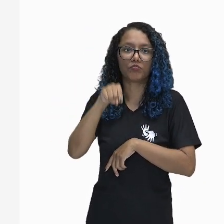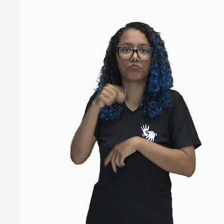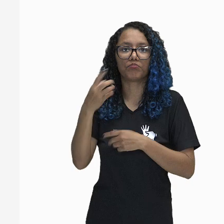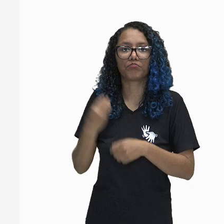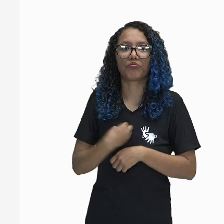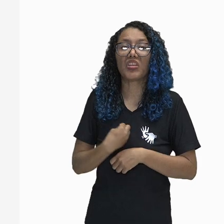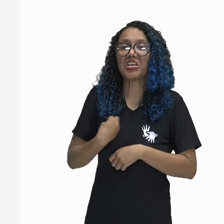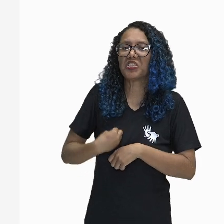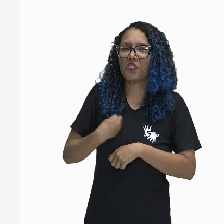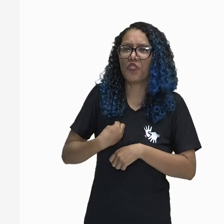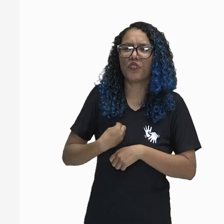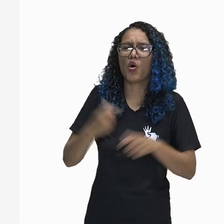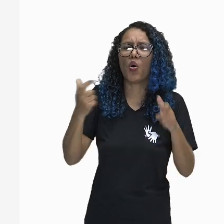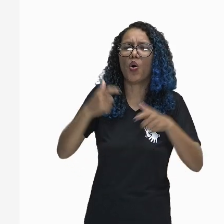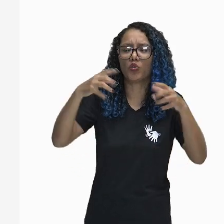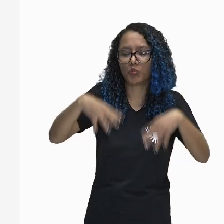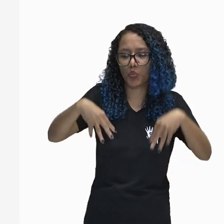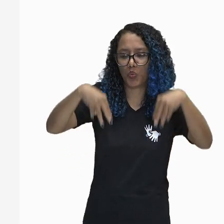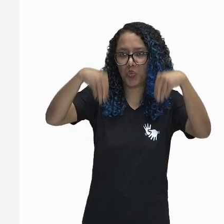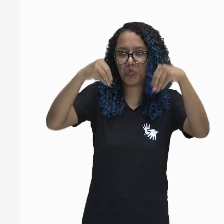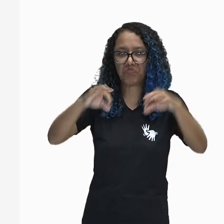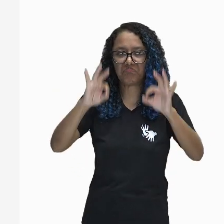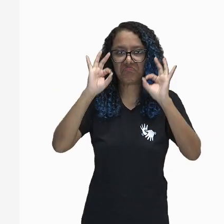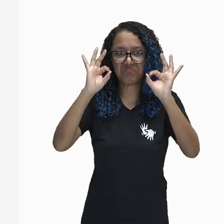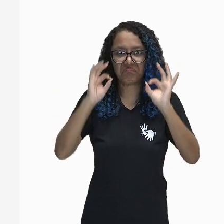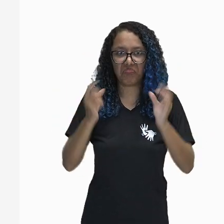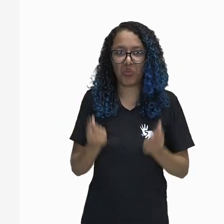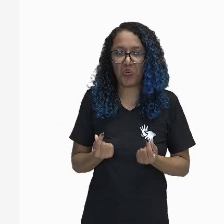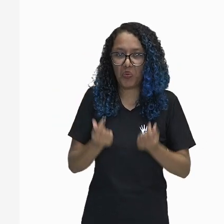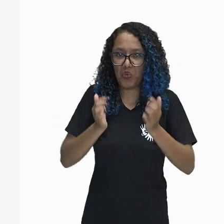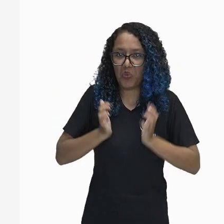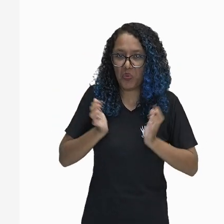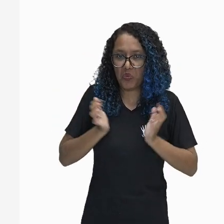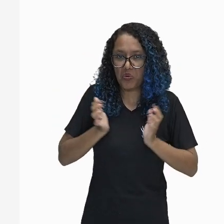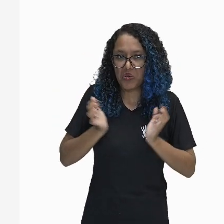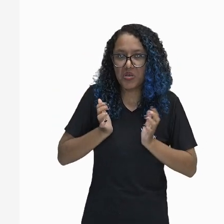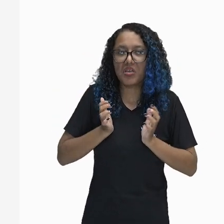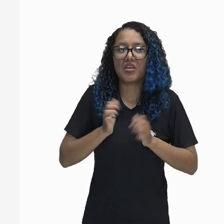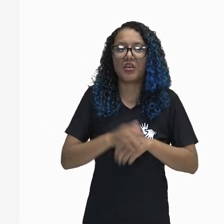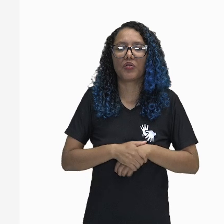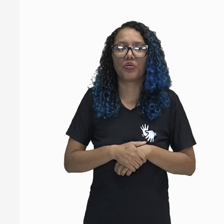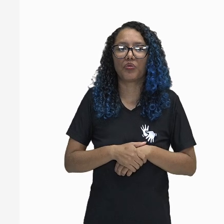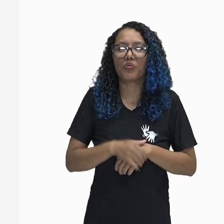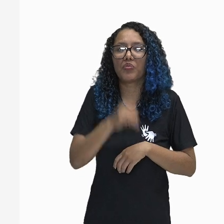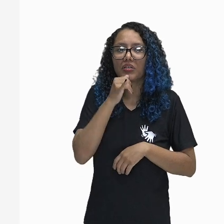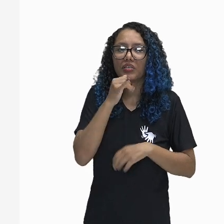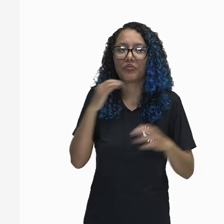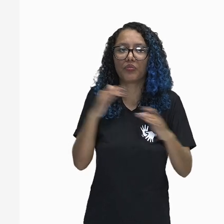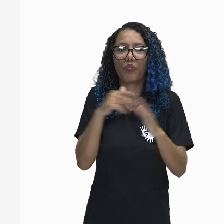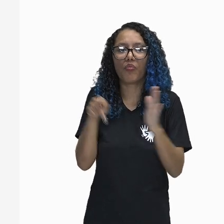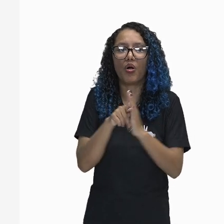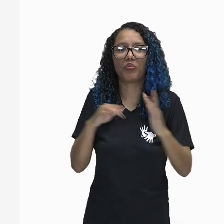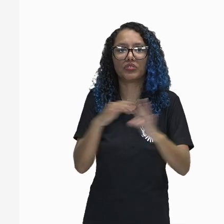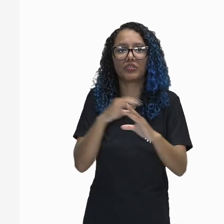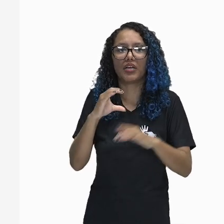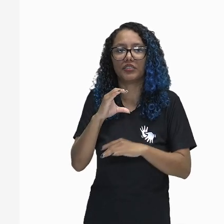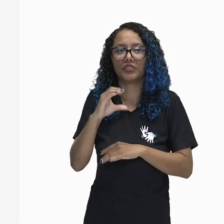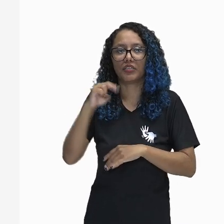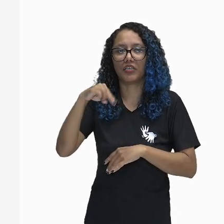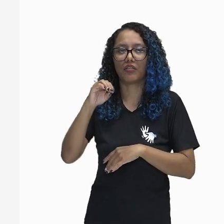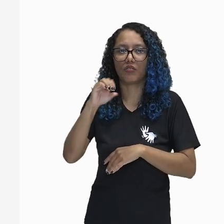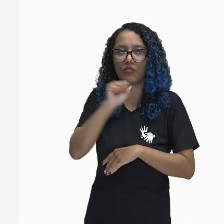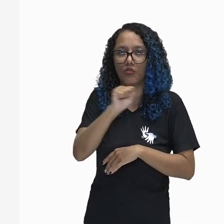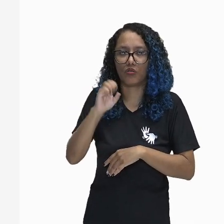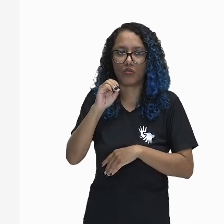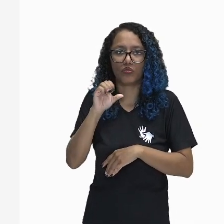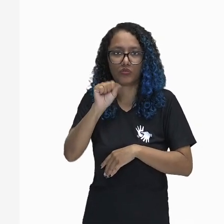em luxuosos palácios como o da cidade de Knossos. Parte dessa riqueza vinha